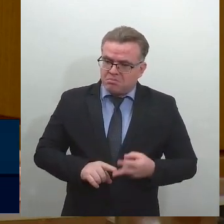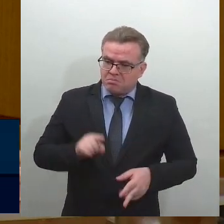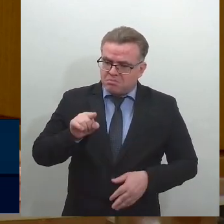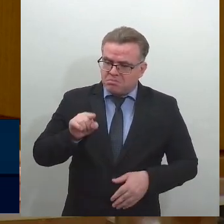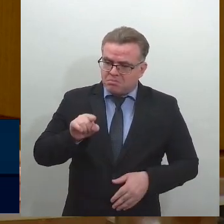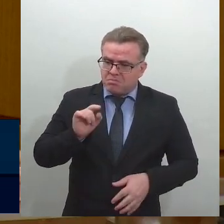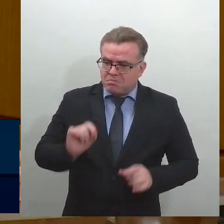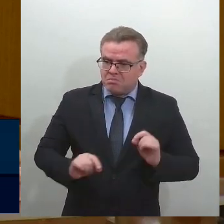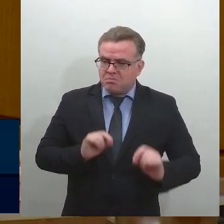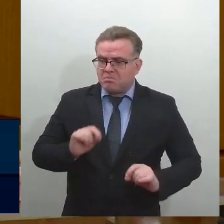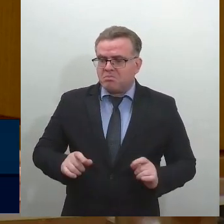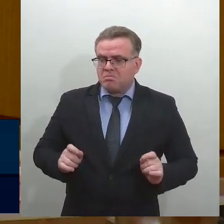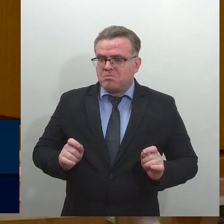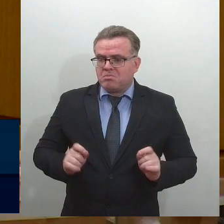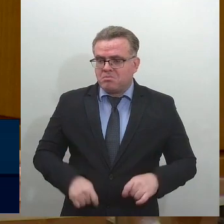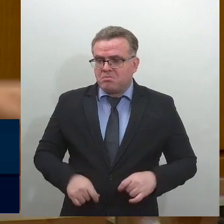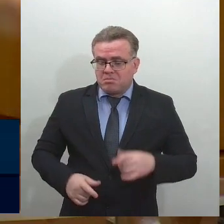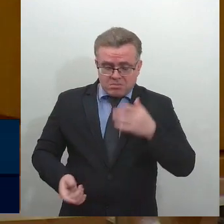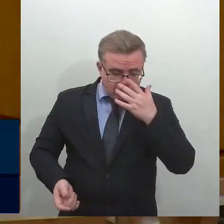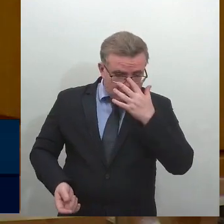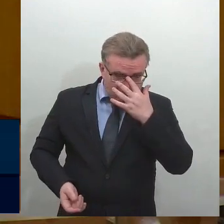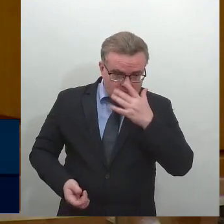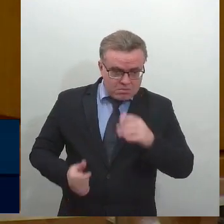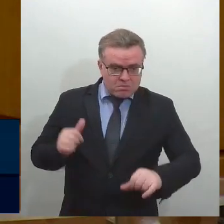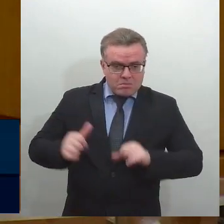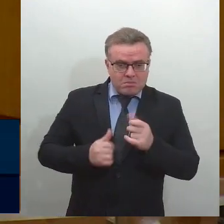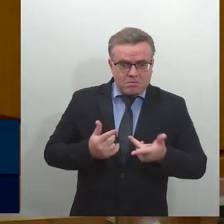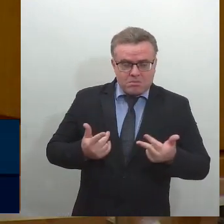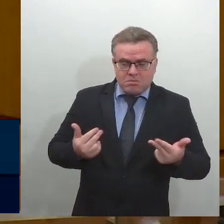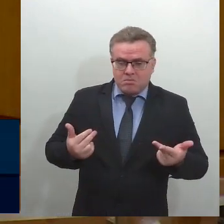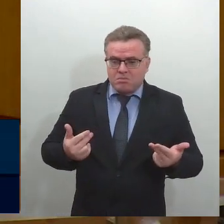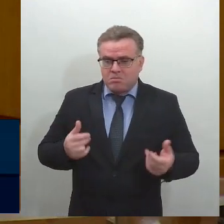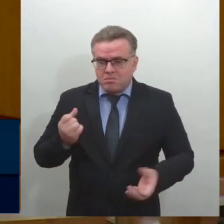transformar uma cidade e agora qualquer um